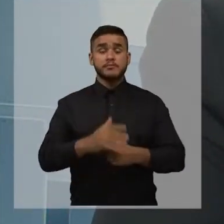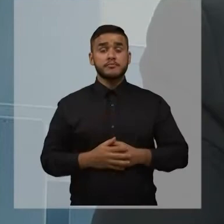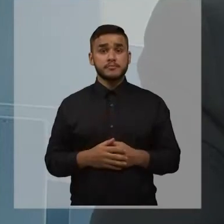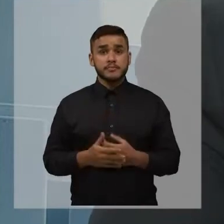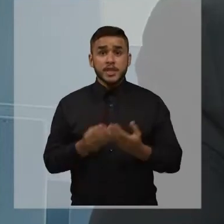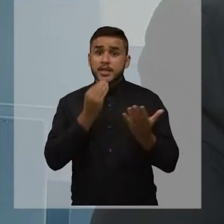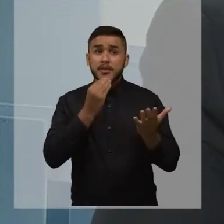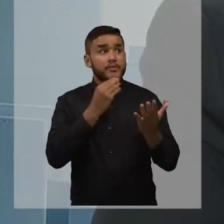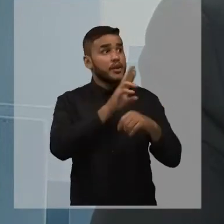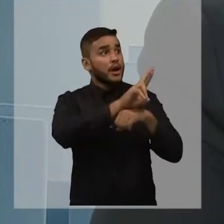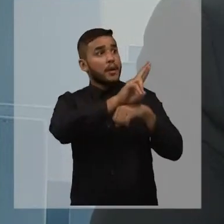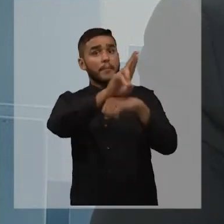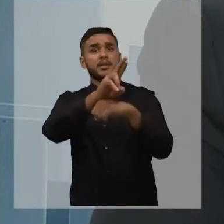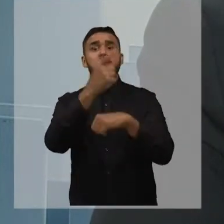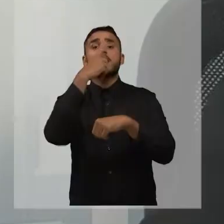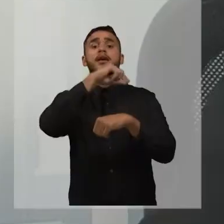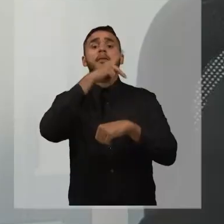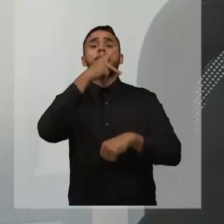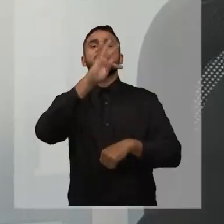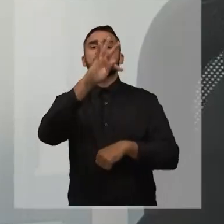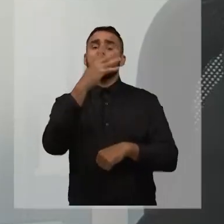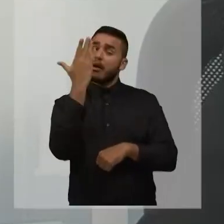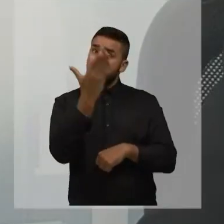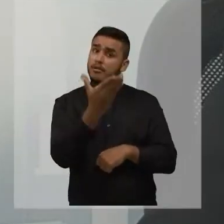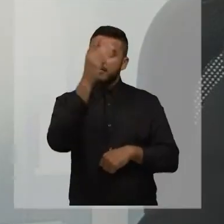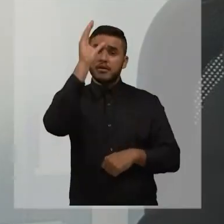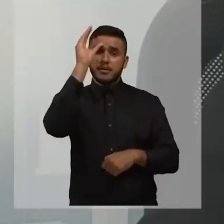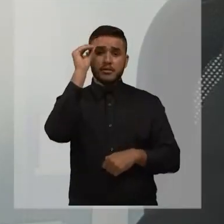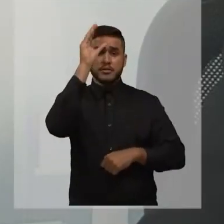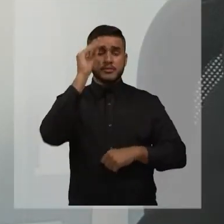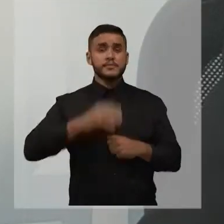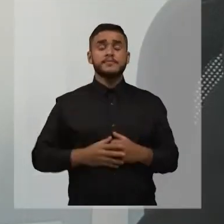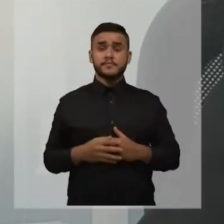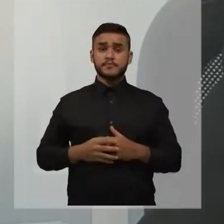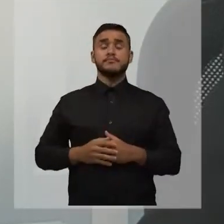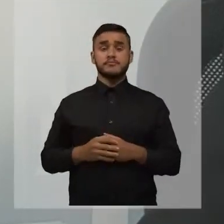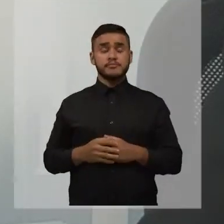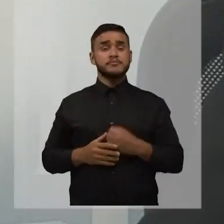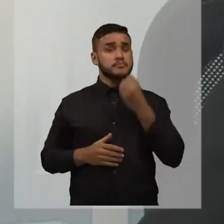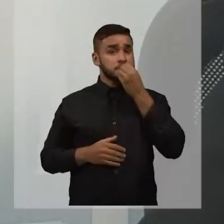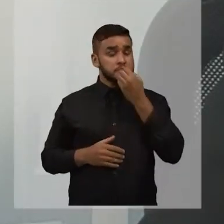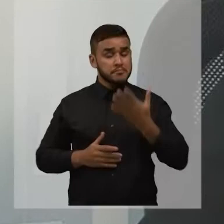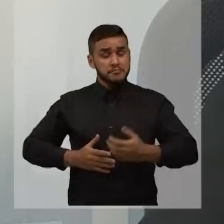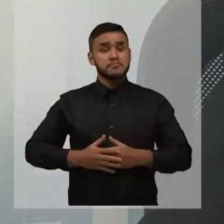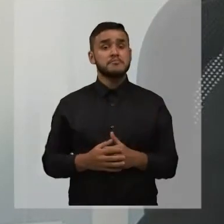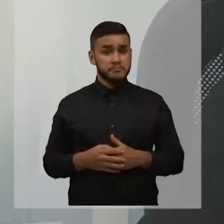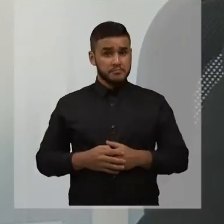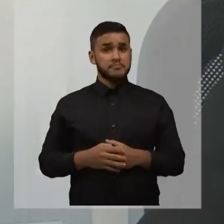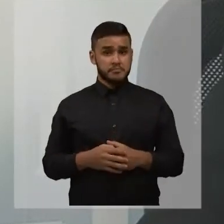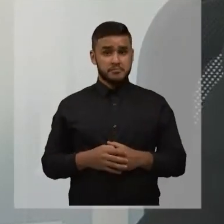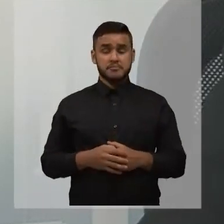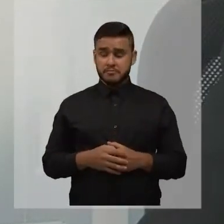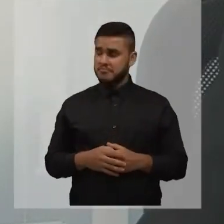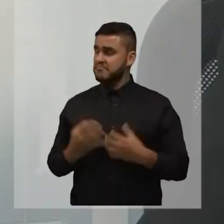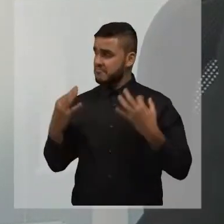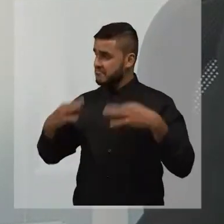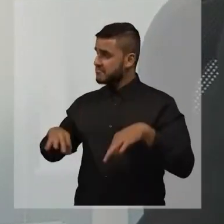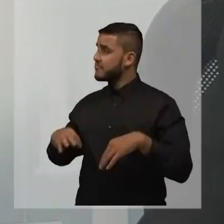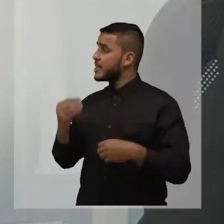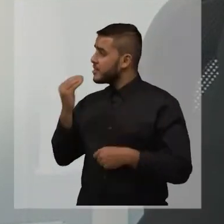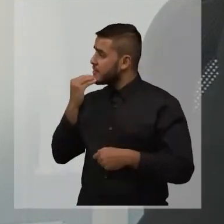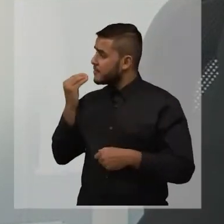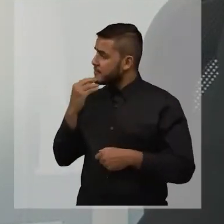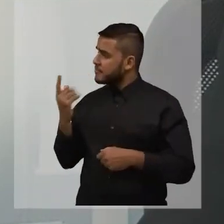leve o governador do Ceará, não é, Luiz? Pronto, eu acho que você agora fez uma análise primordial. Um PT que